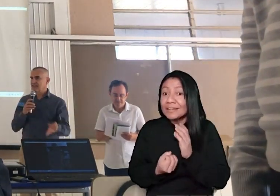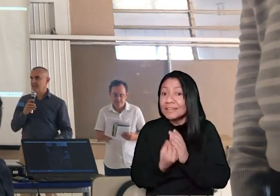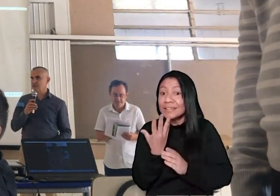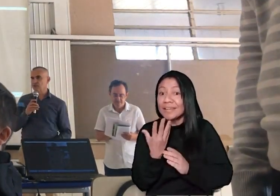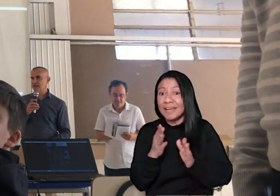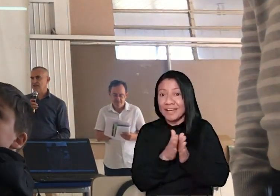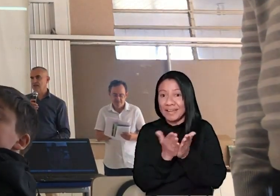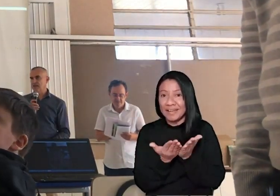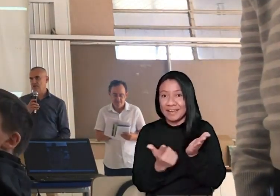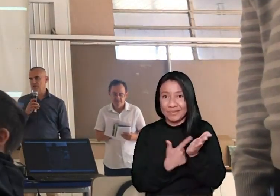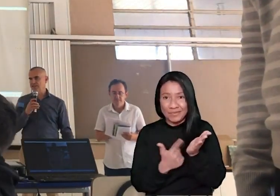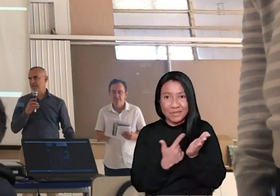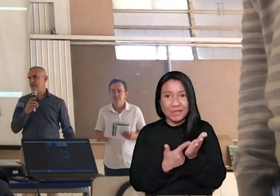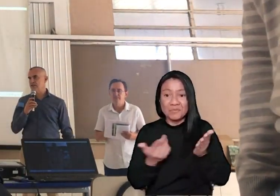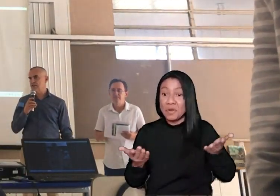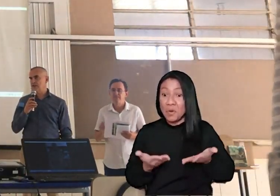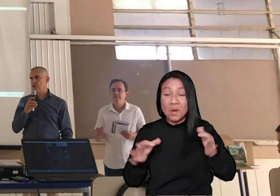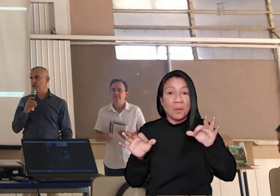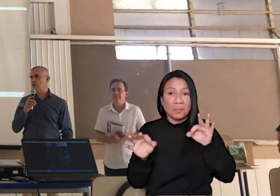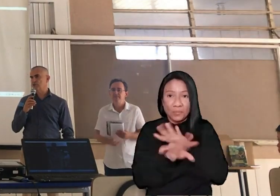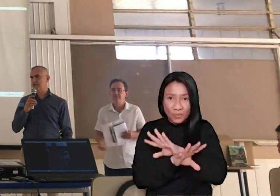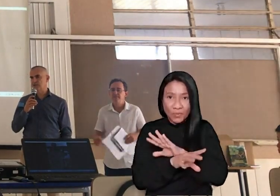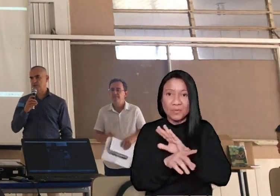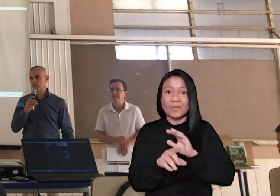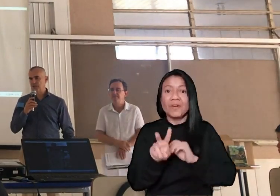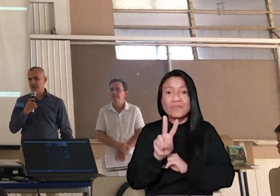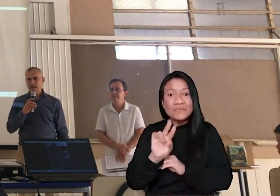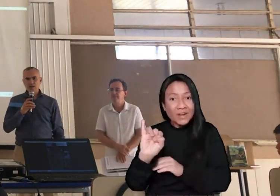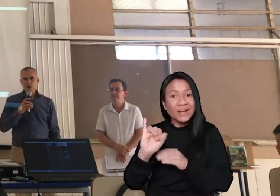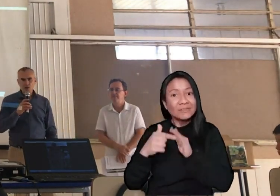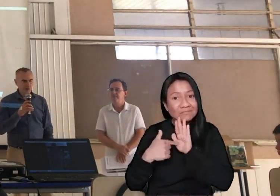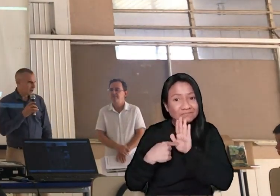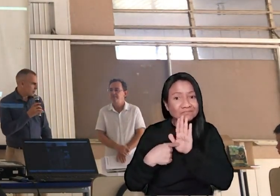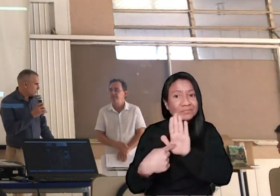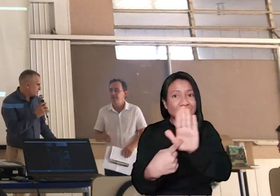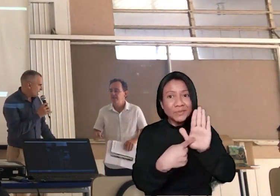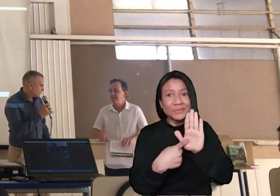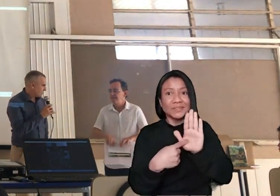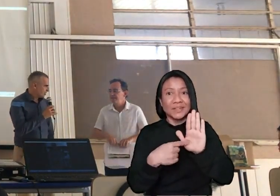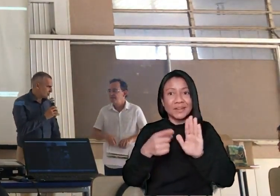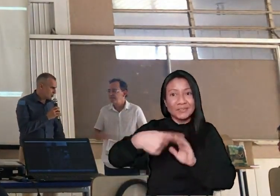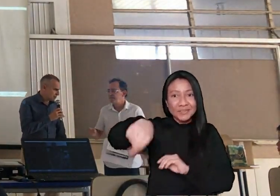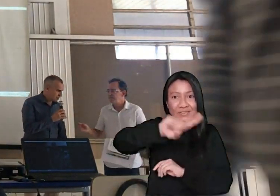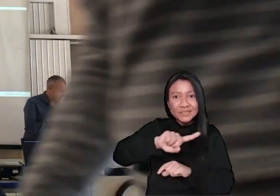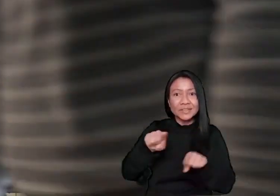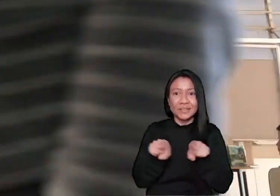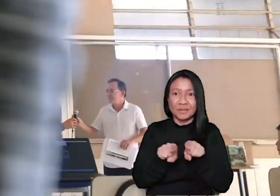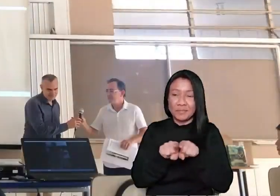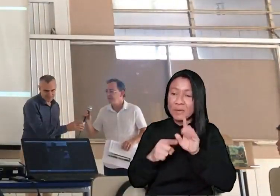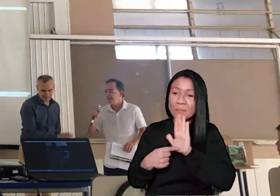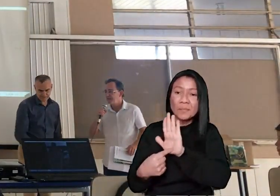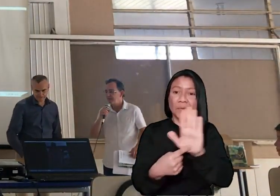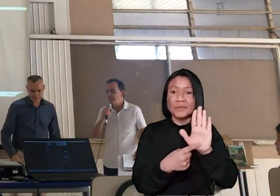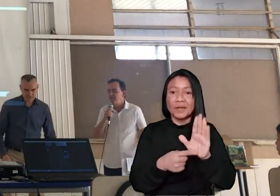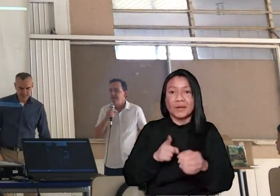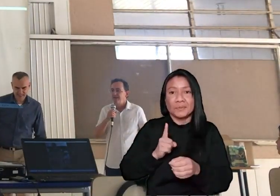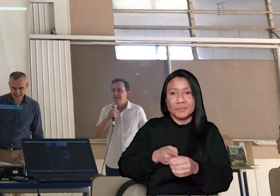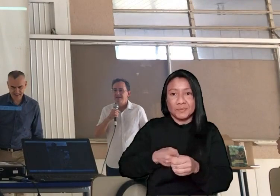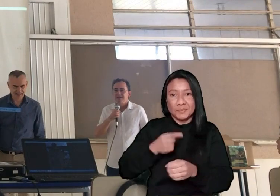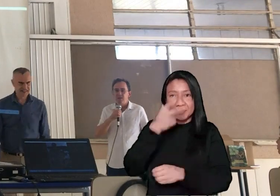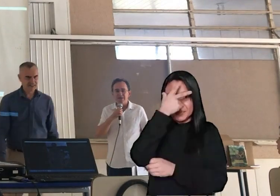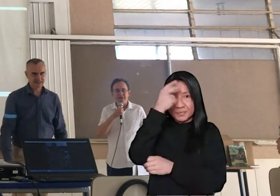vocês e a toda a nosso município. Flávio, contigo. Então, tá